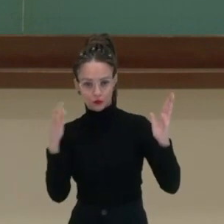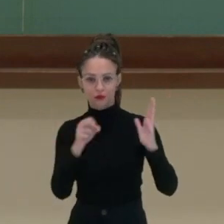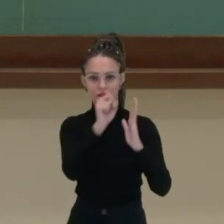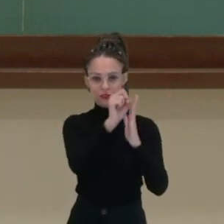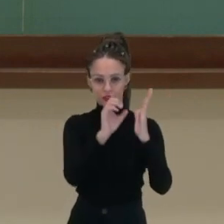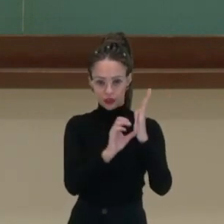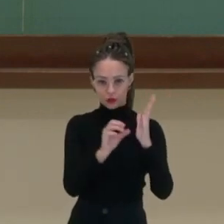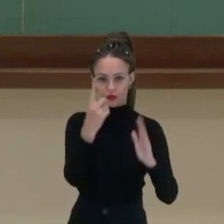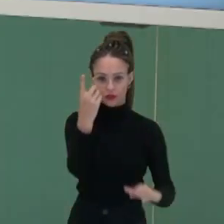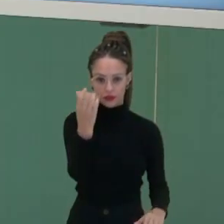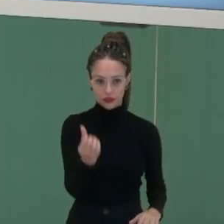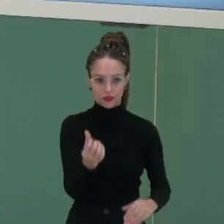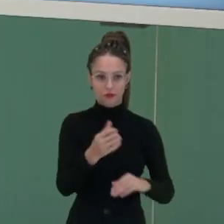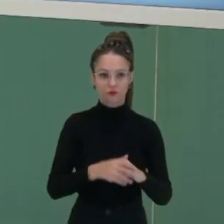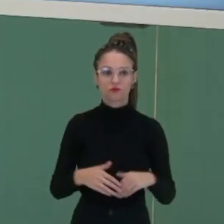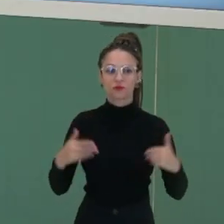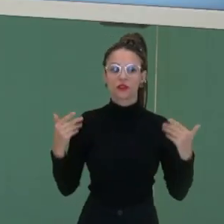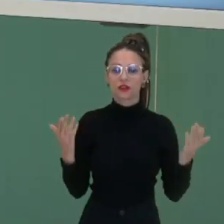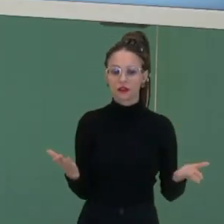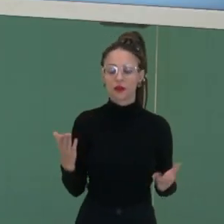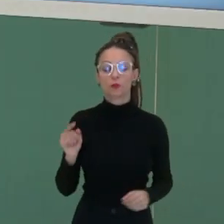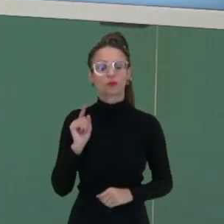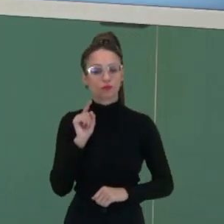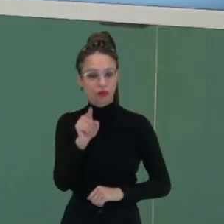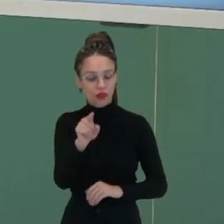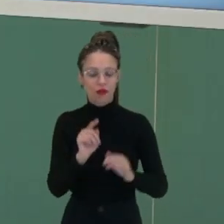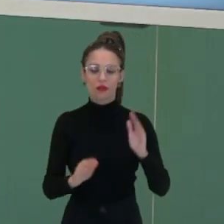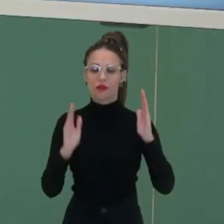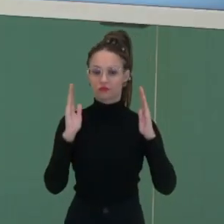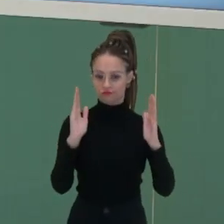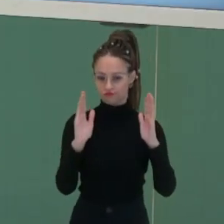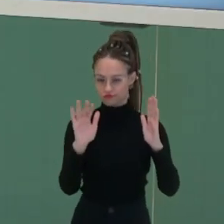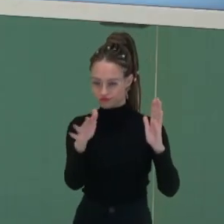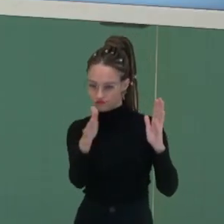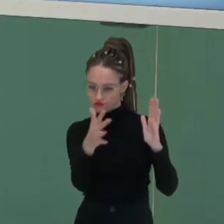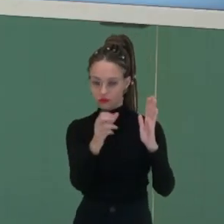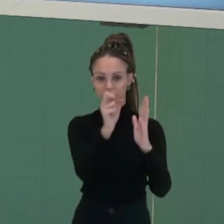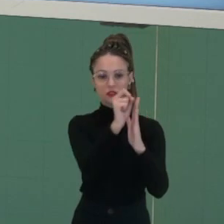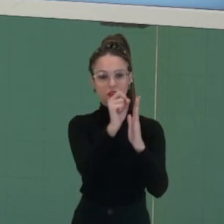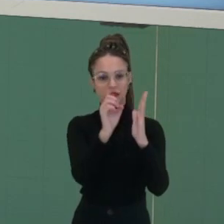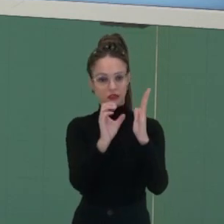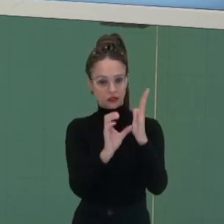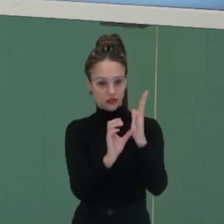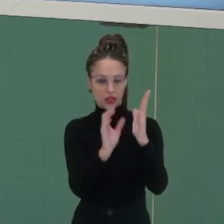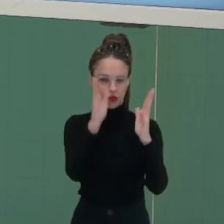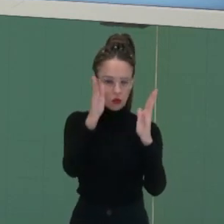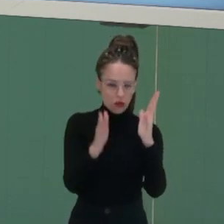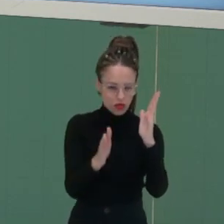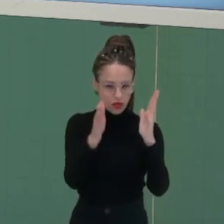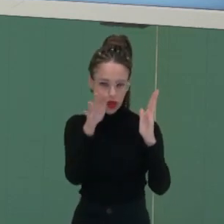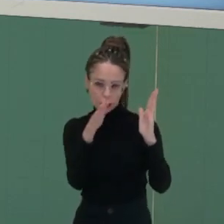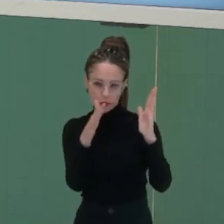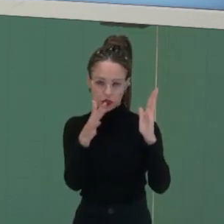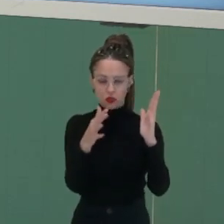XVI. Volta aqui comigo, né? Então, lá no século XVI, meados significa metade, lá por